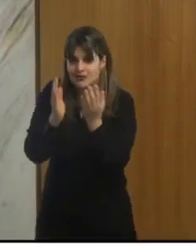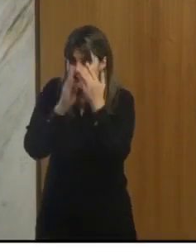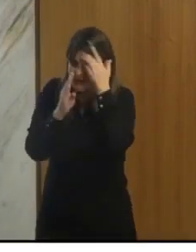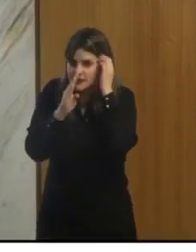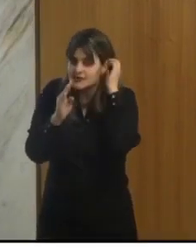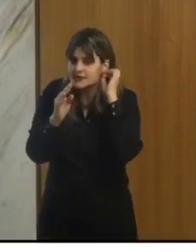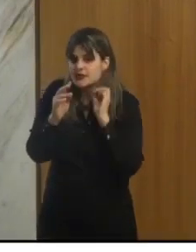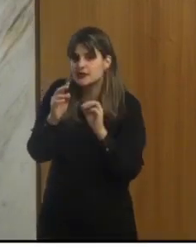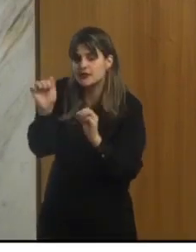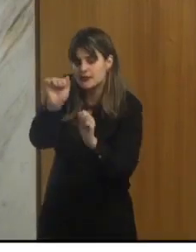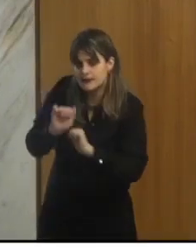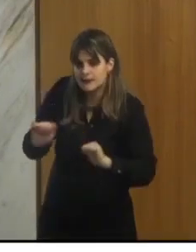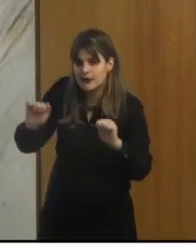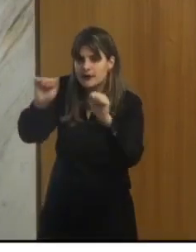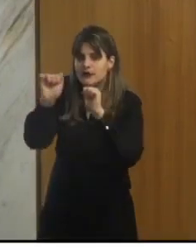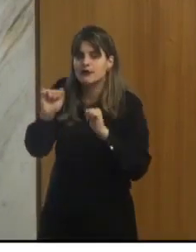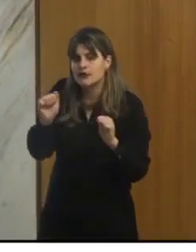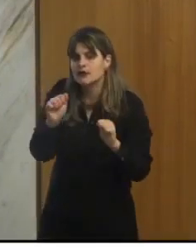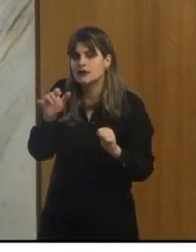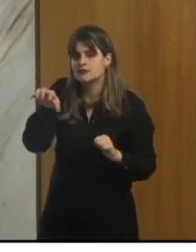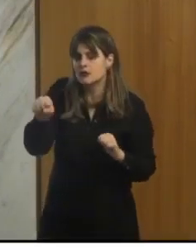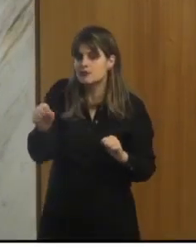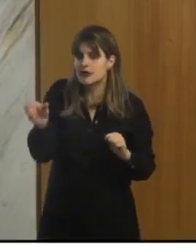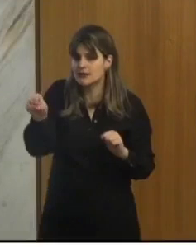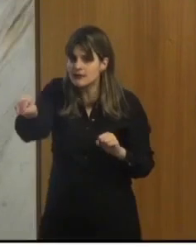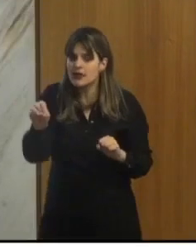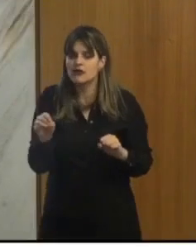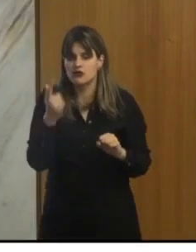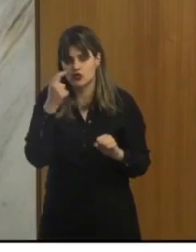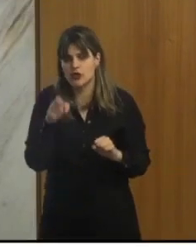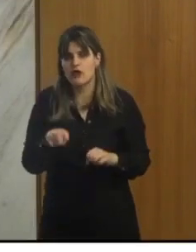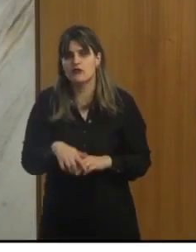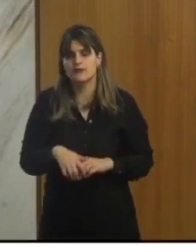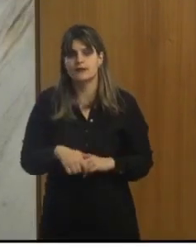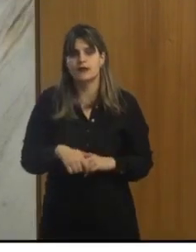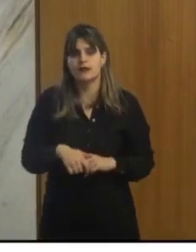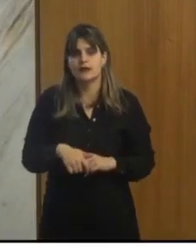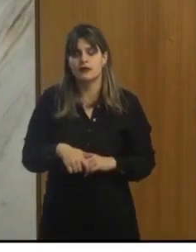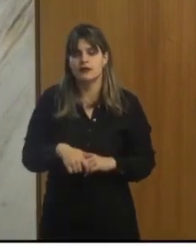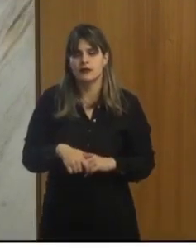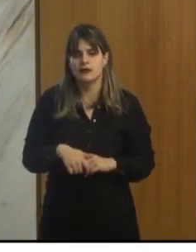fossem limpos, se afariam ali mais umas coisas mais pertinentes.